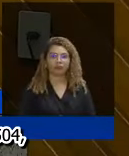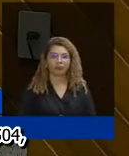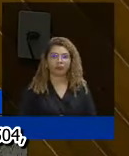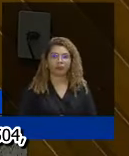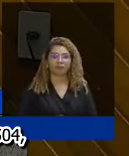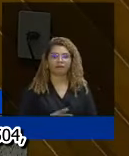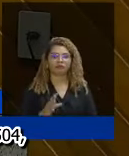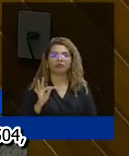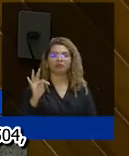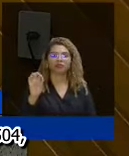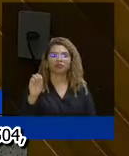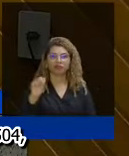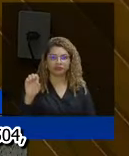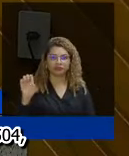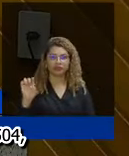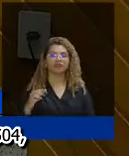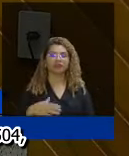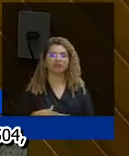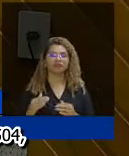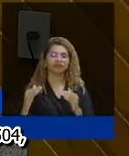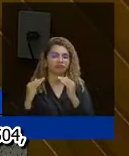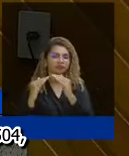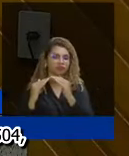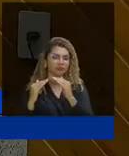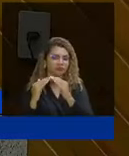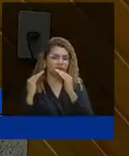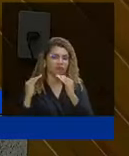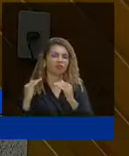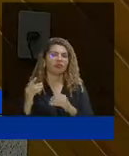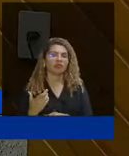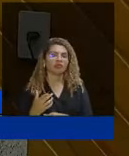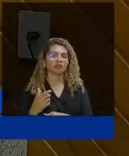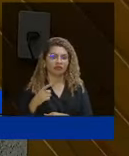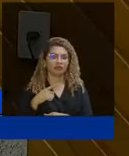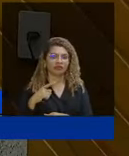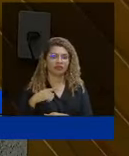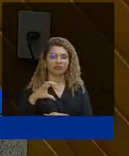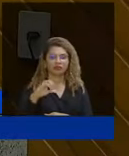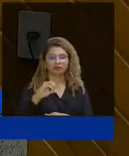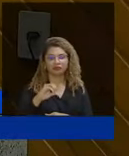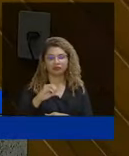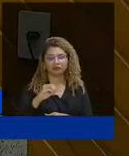regulamentar do TSE, uma vez que a legislação eleitoral